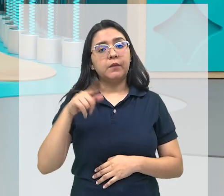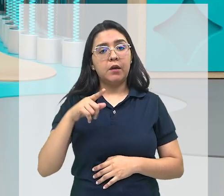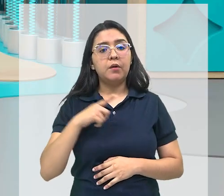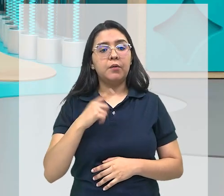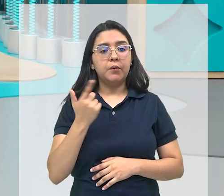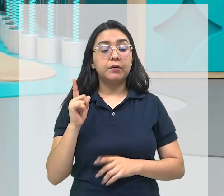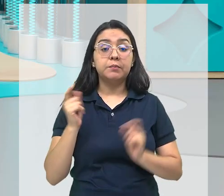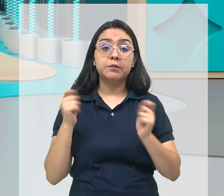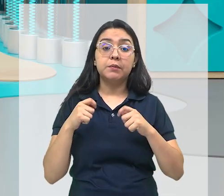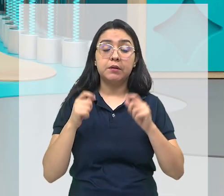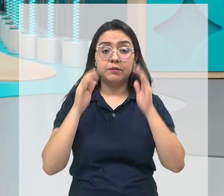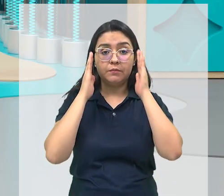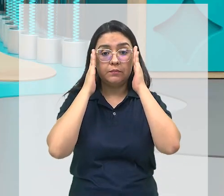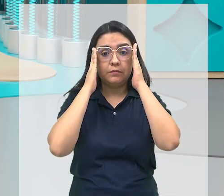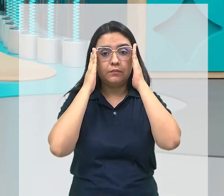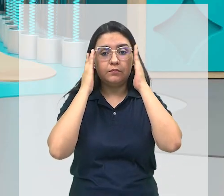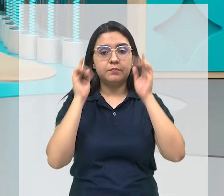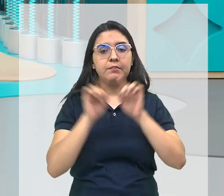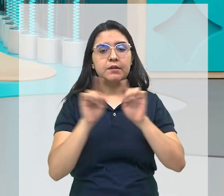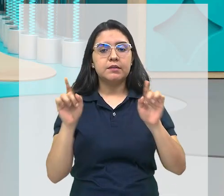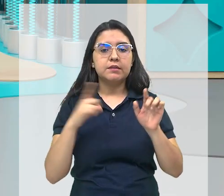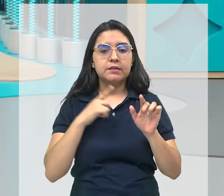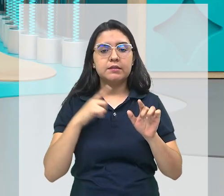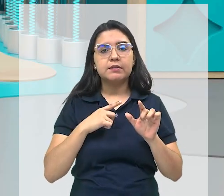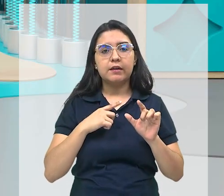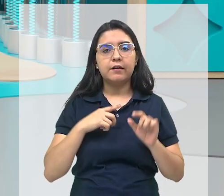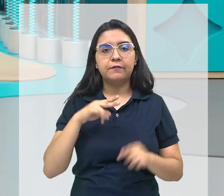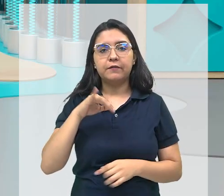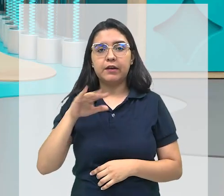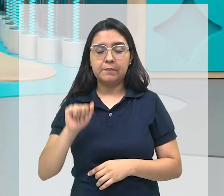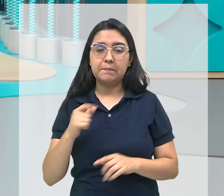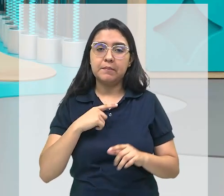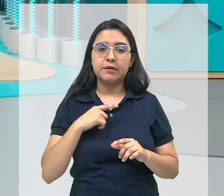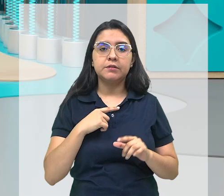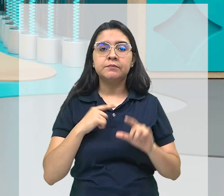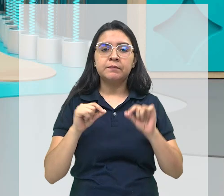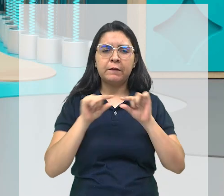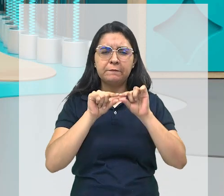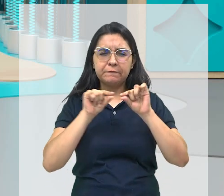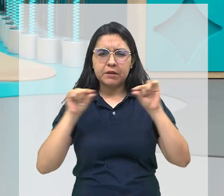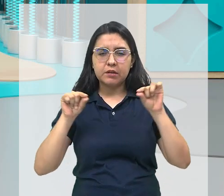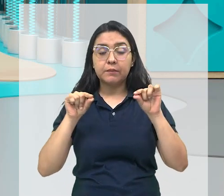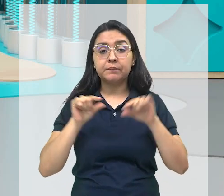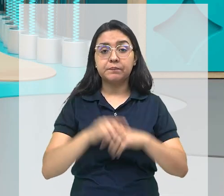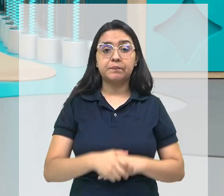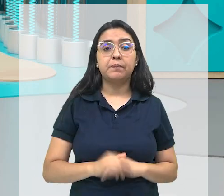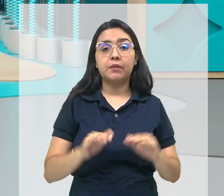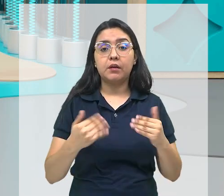Só que essa artéria ela é mais fina. E no caso, por exemplo, de